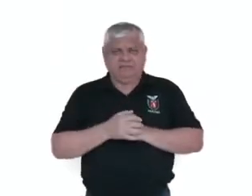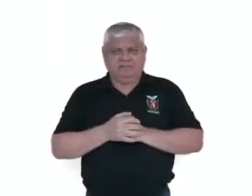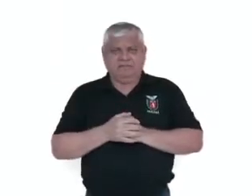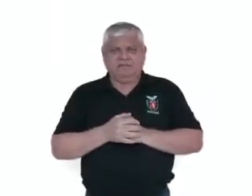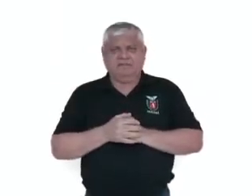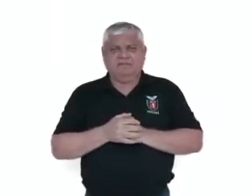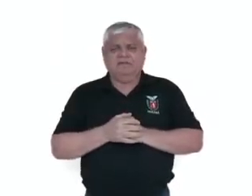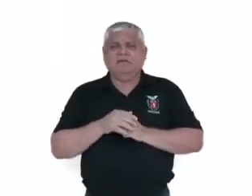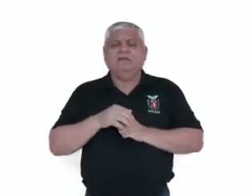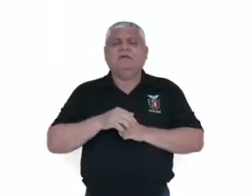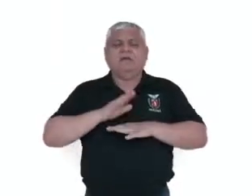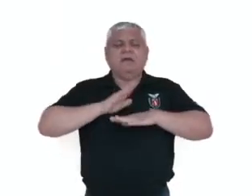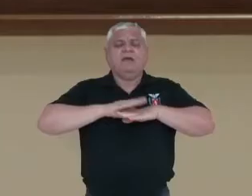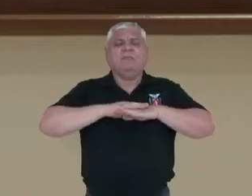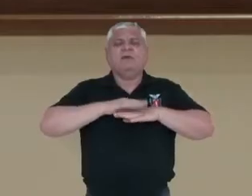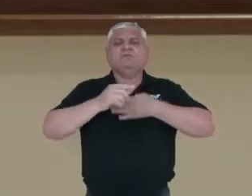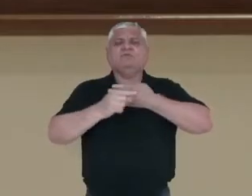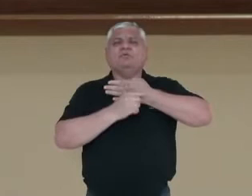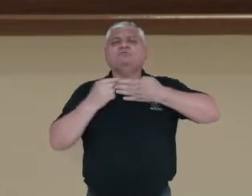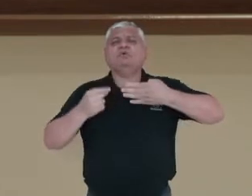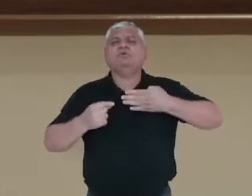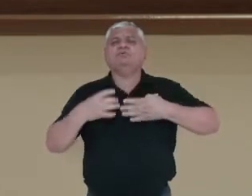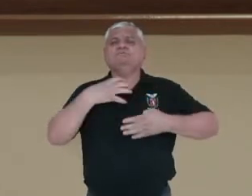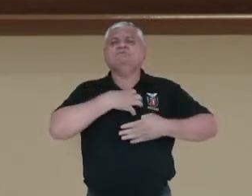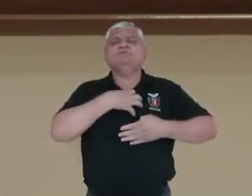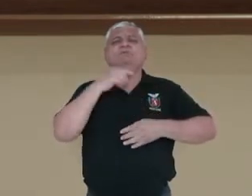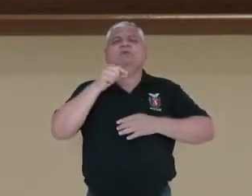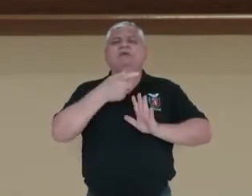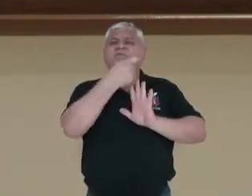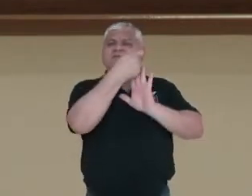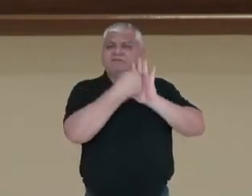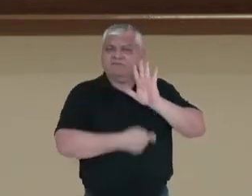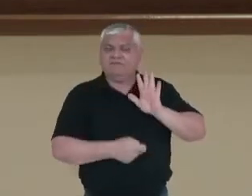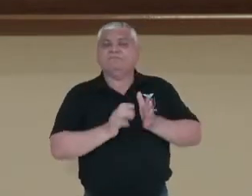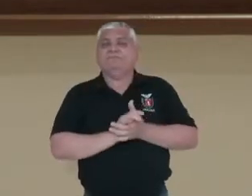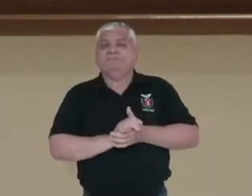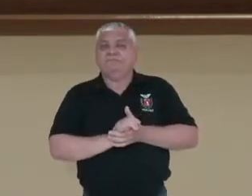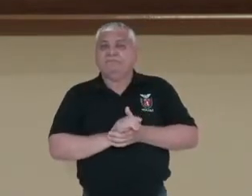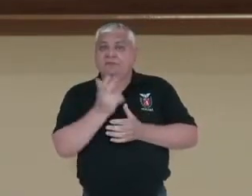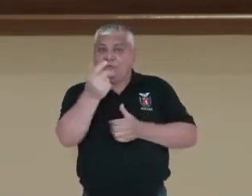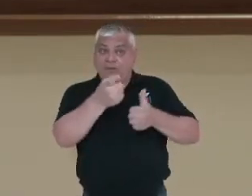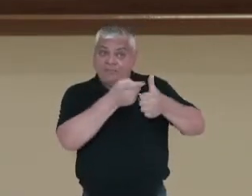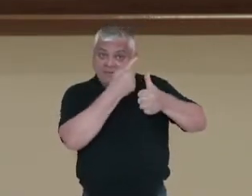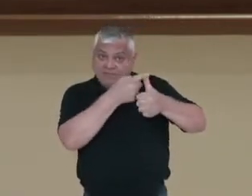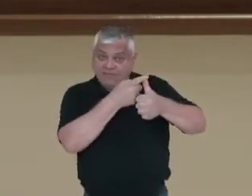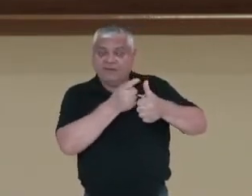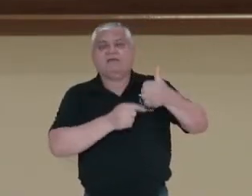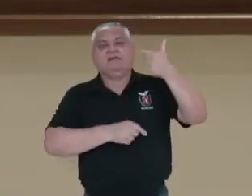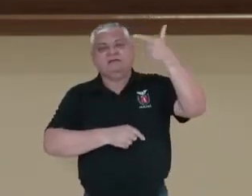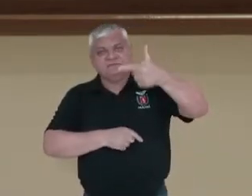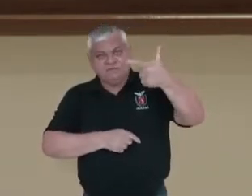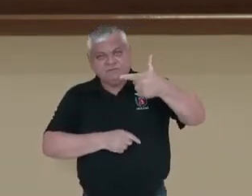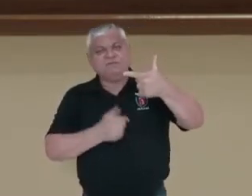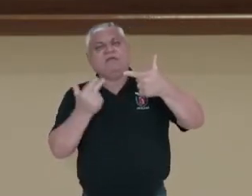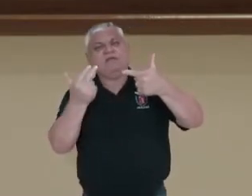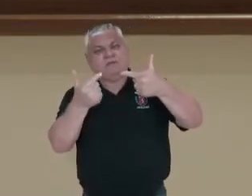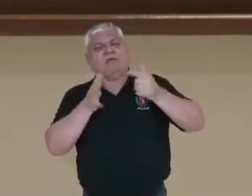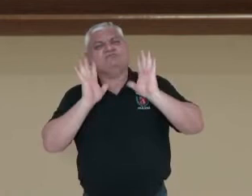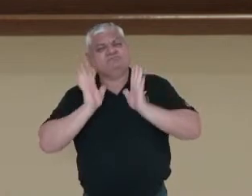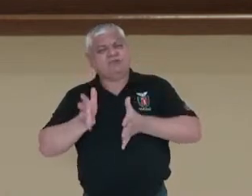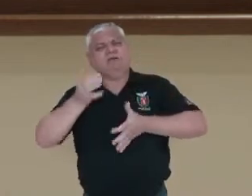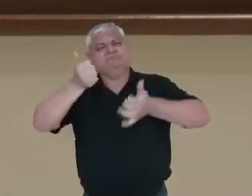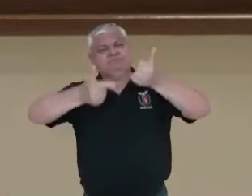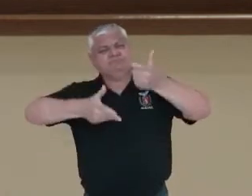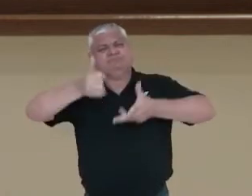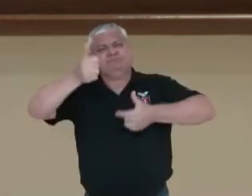motivou o autor a escrevê-lo? Da mesma maneira que a gente já fez a questão 1, aqui vai a questão 2, isso já foi discutido durante